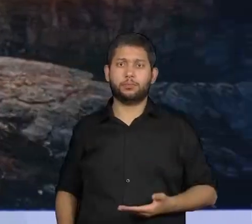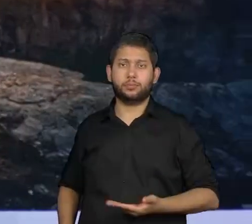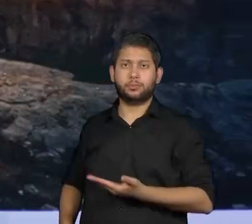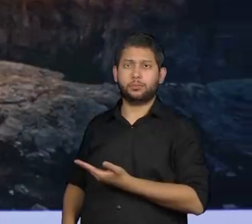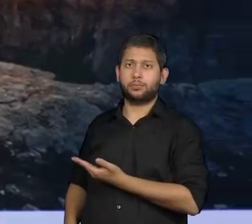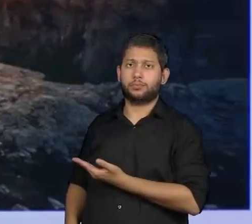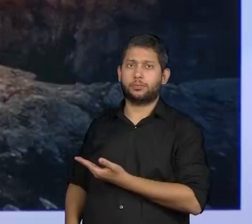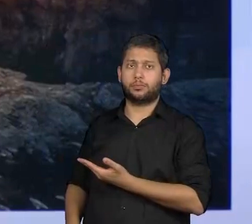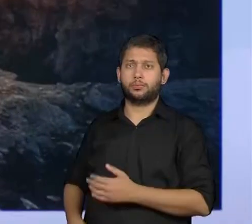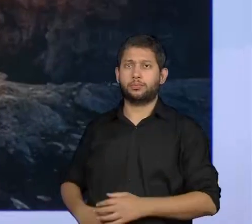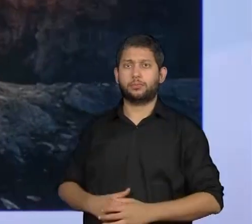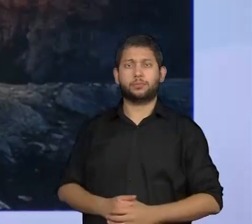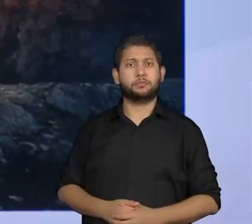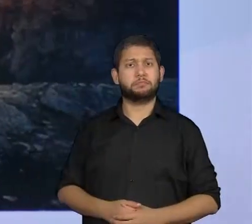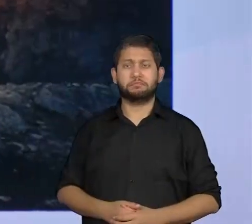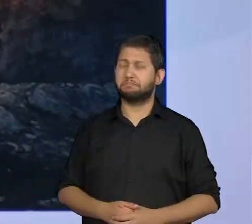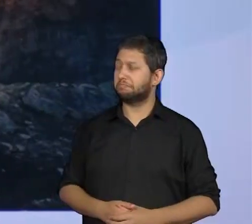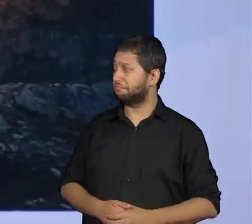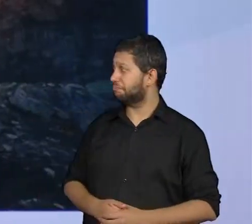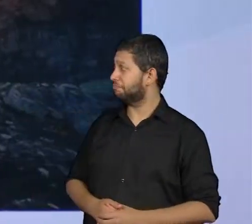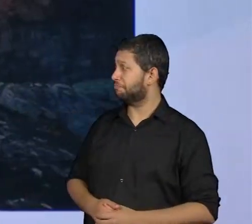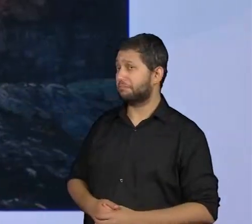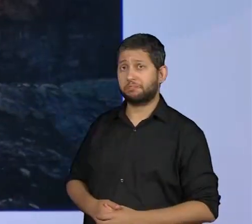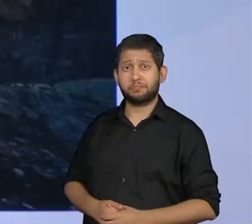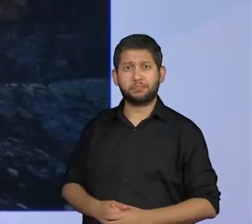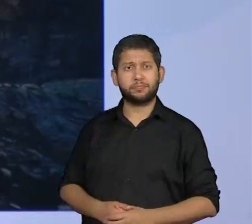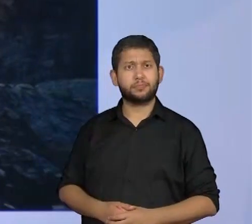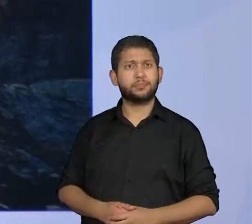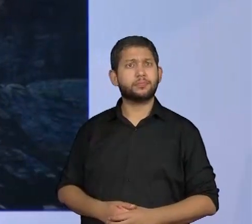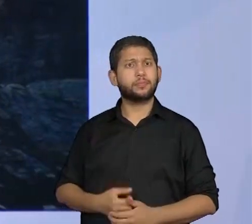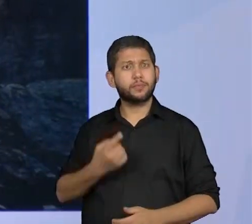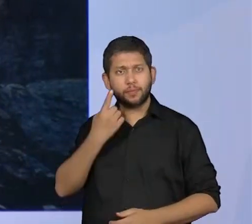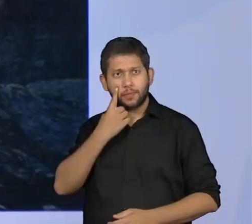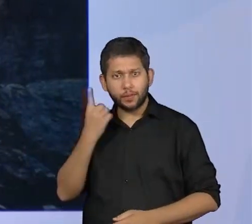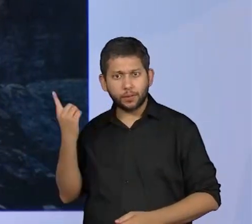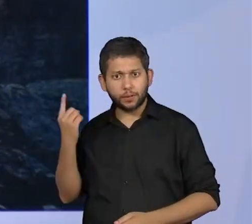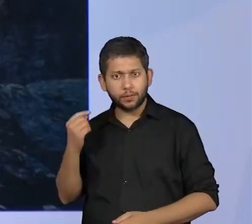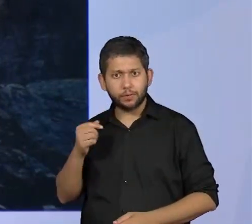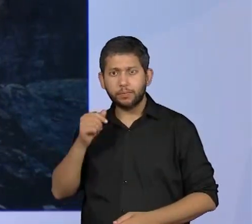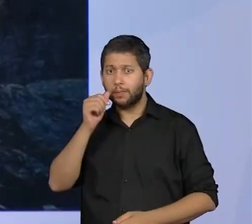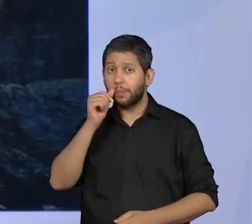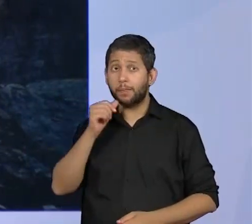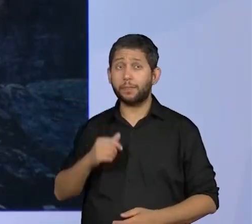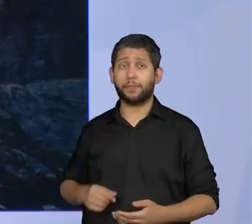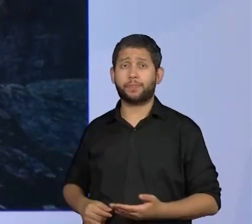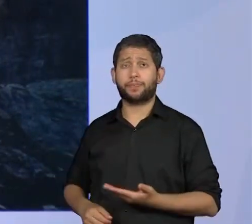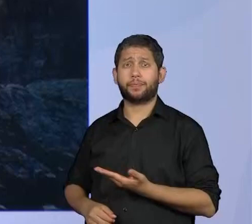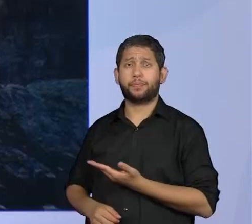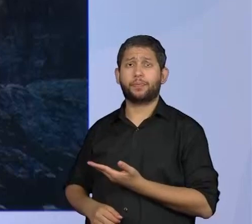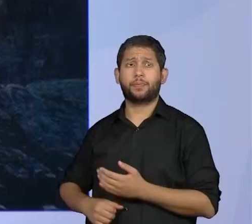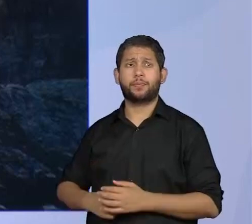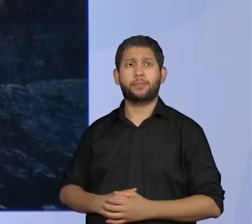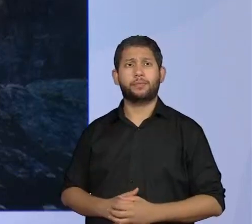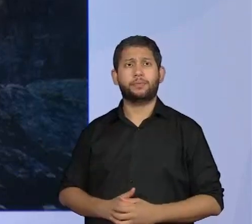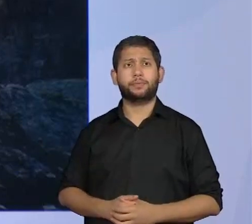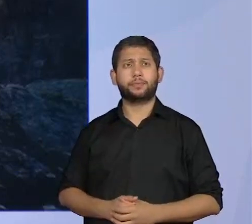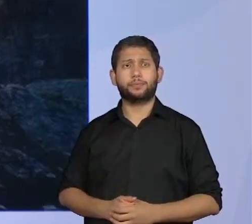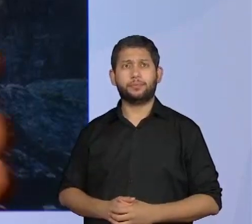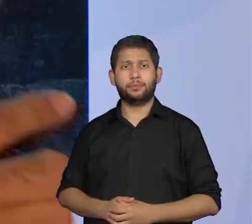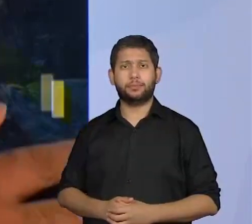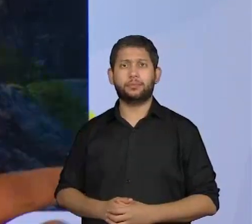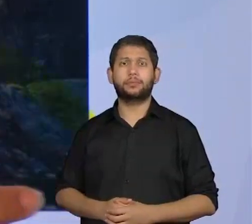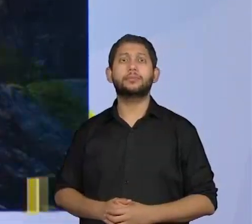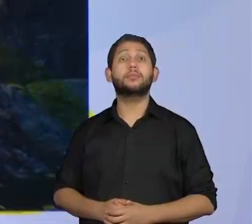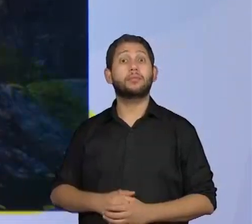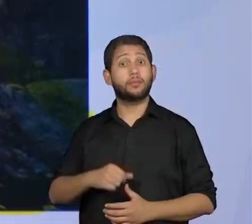as montanhas. Olha só, a segunda imagem a gente consegue perceber aqui que tem